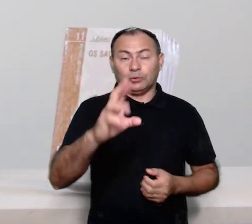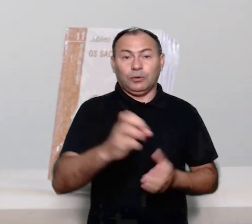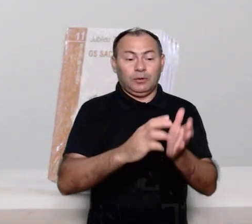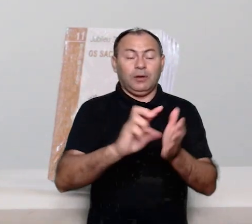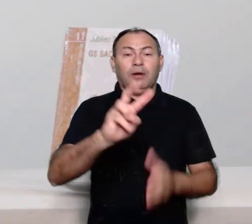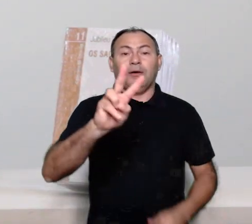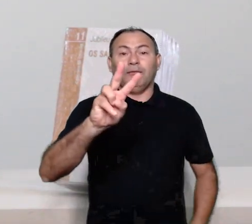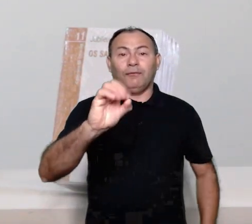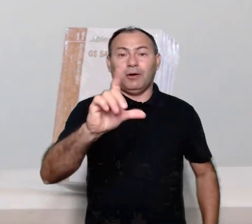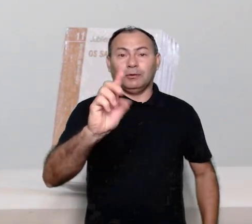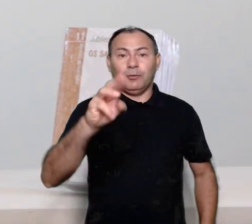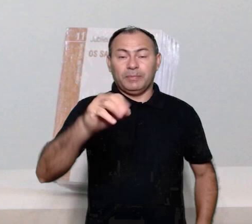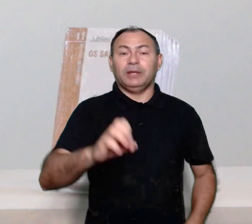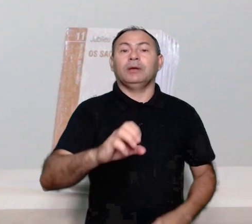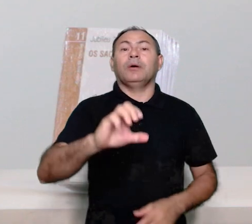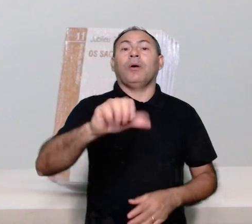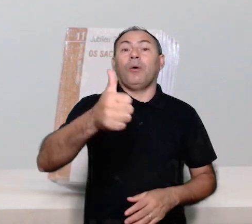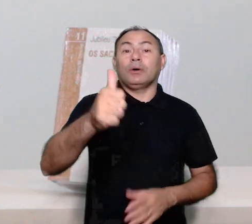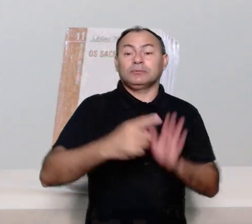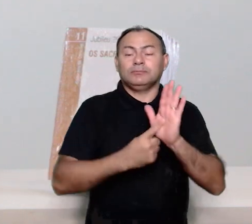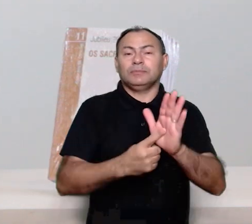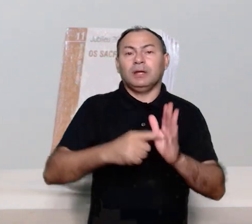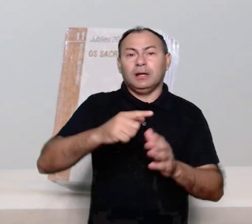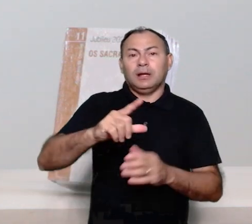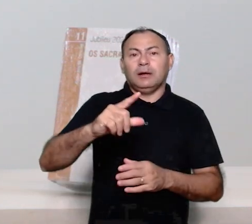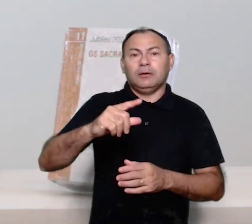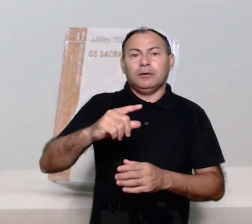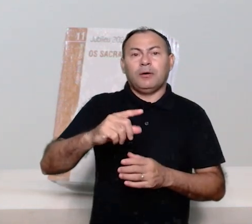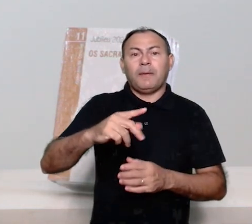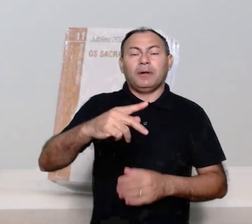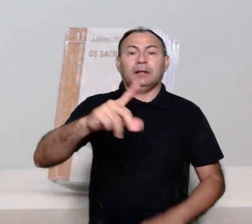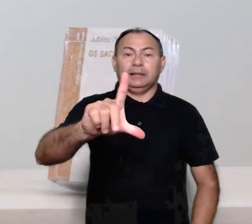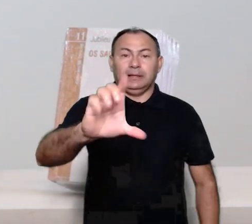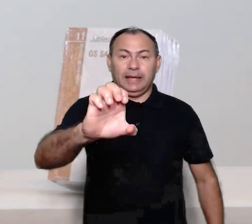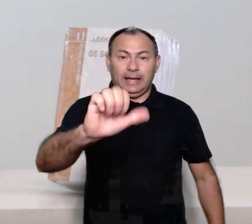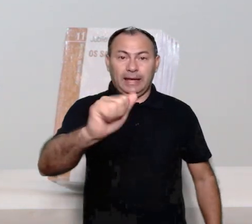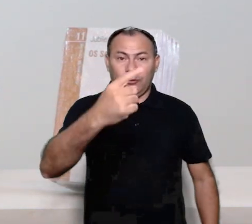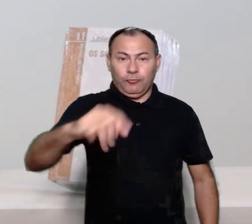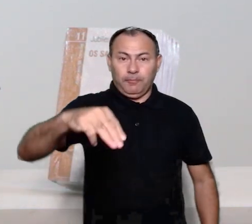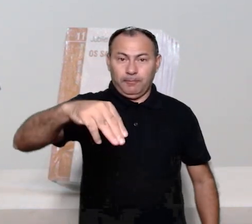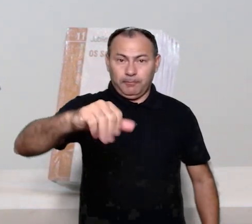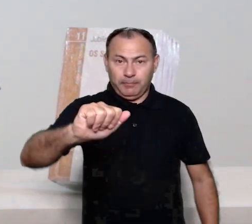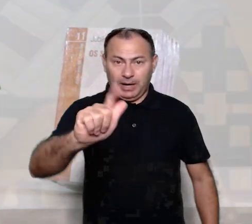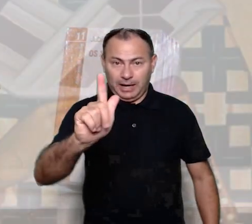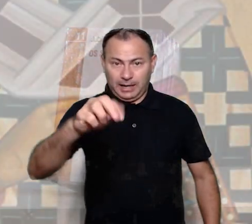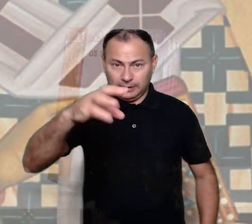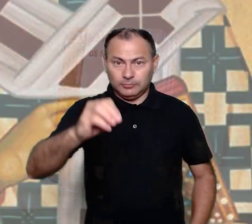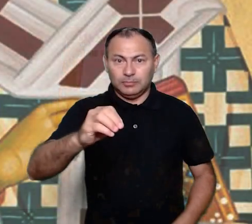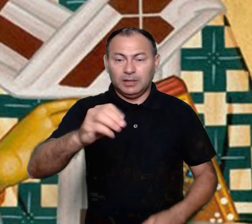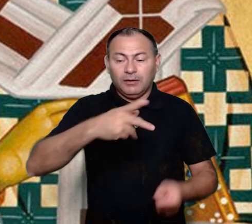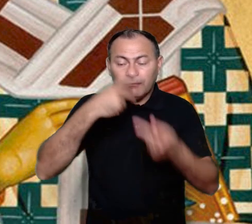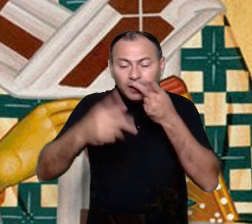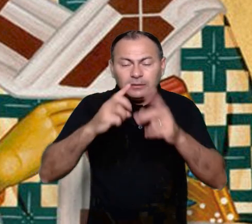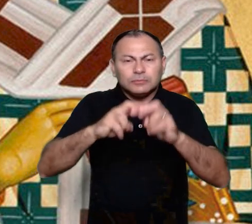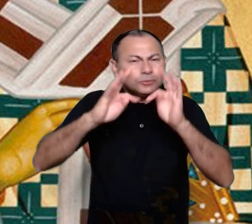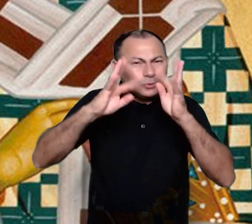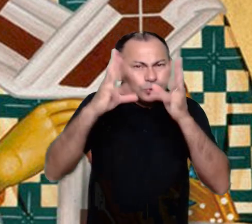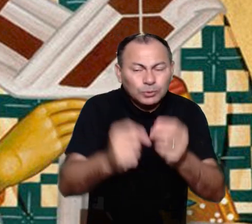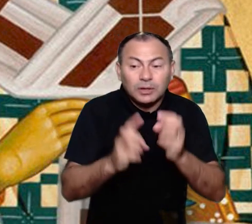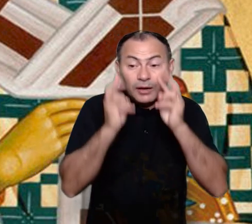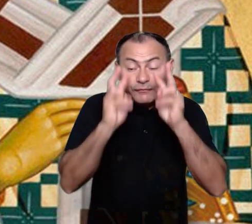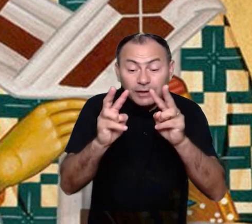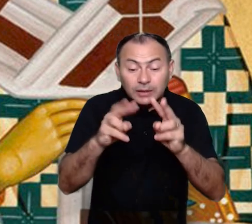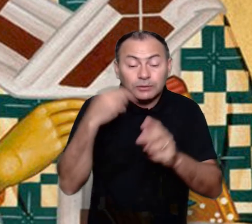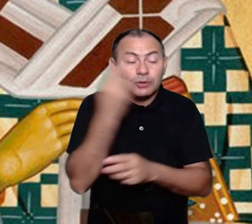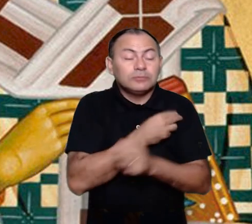volume 11 apresenta, é Leão Magno, com a sua clássica frase que diz para nós: após a ascensão, tudo aquilo que